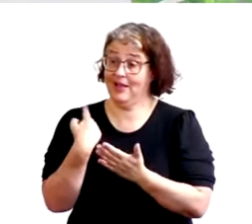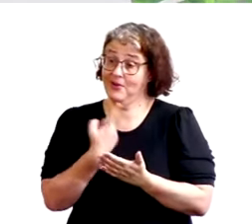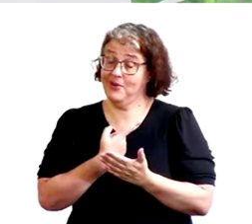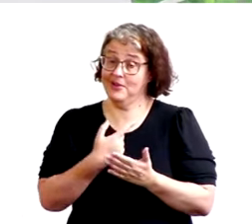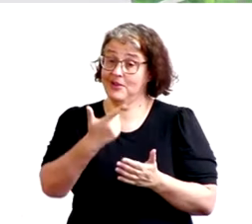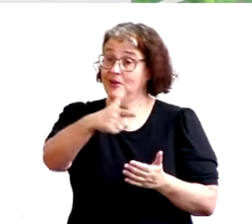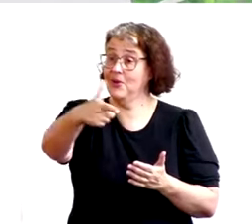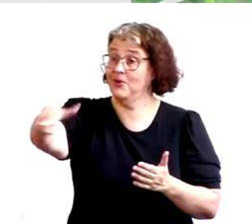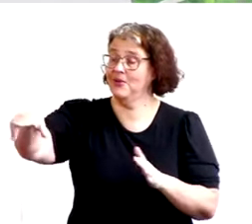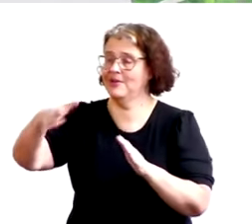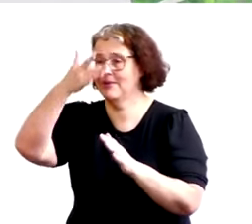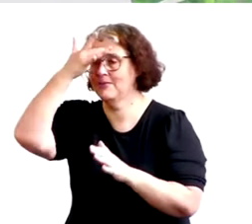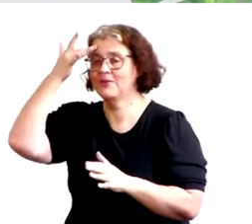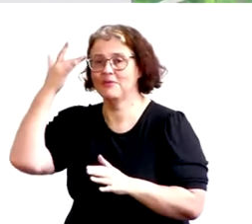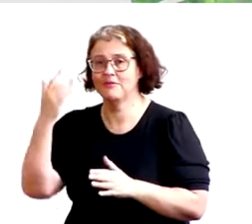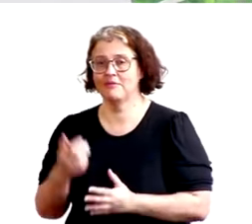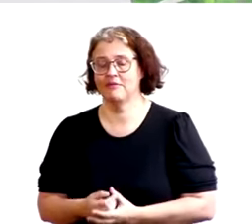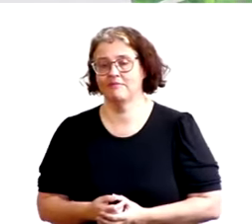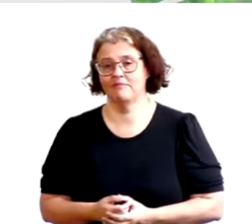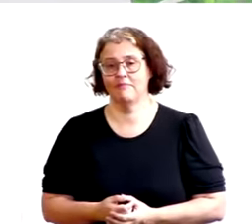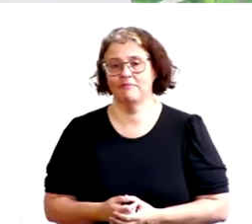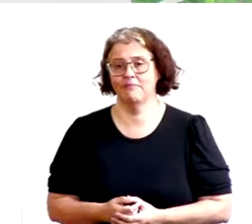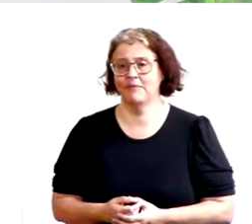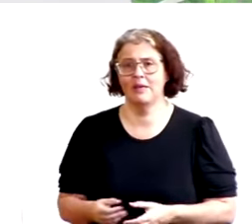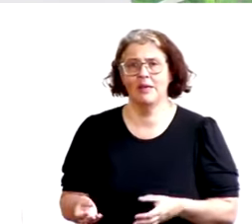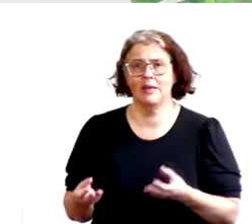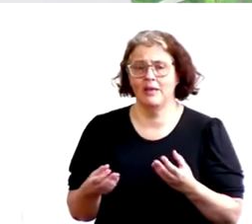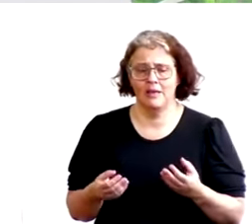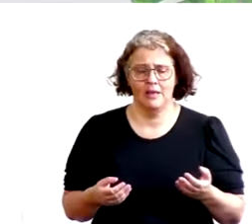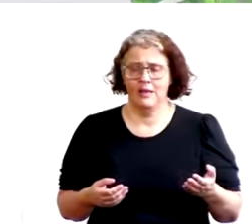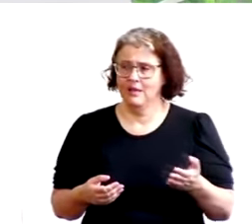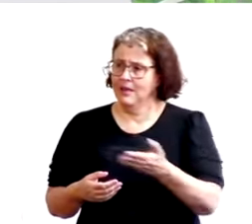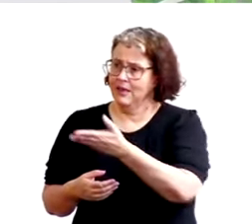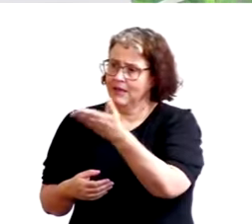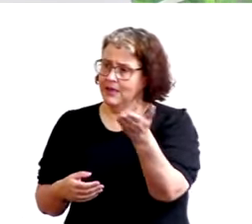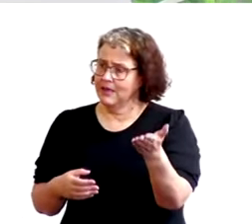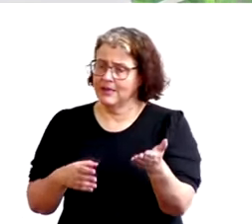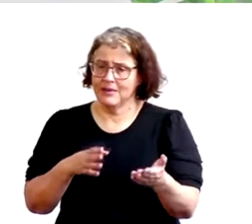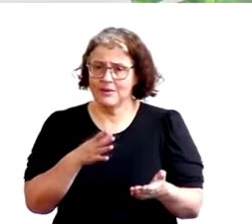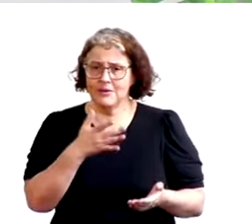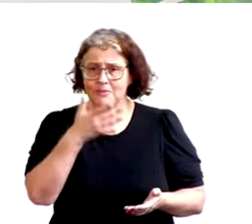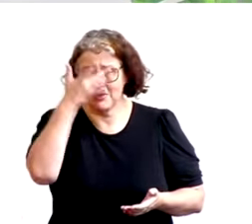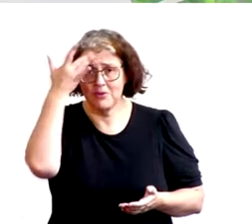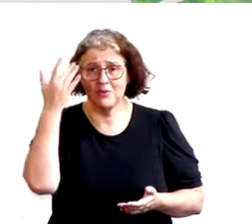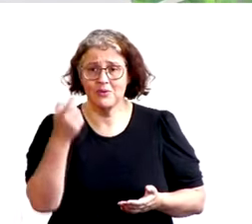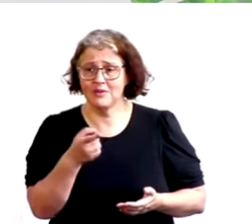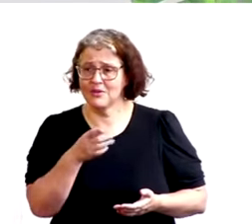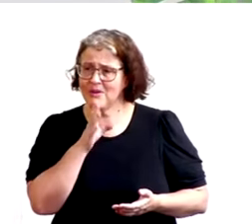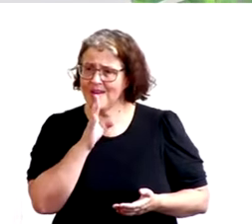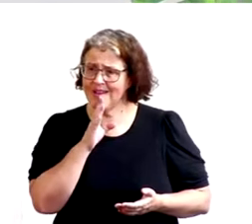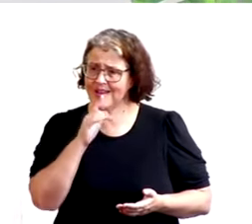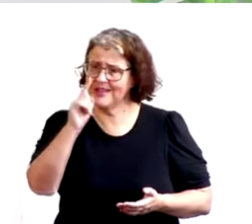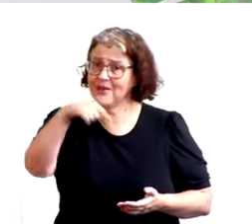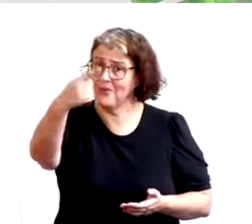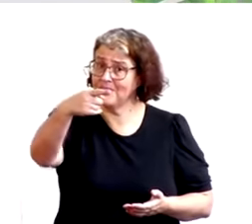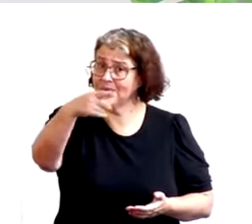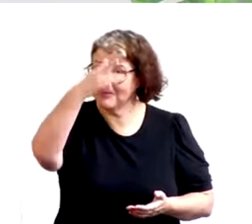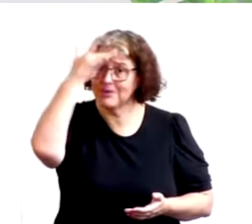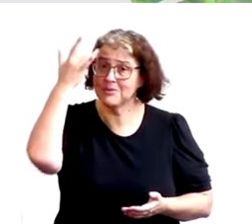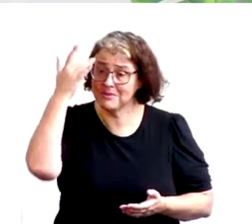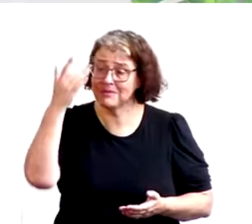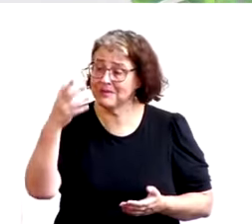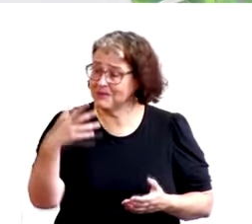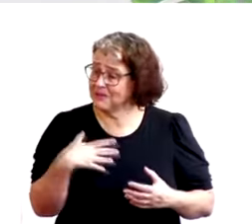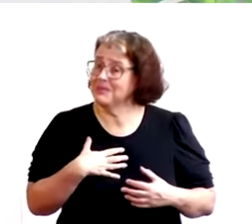quantos de vocês conhecem pessoas em profunda a aflição sem esperança sim cada